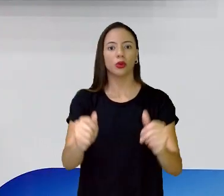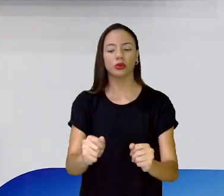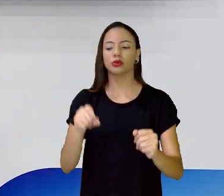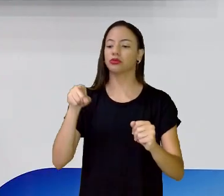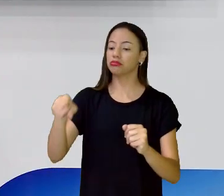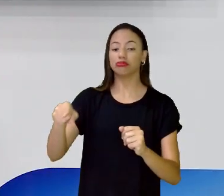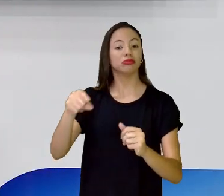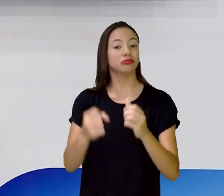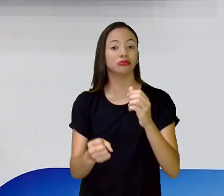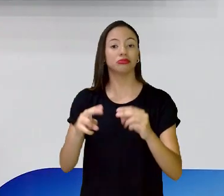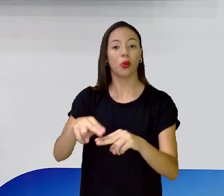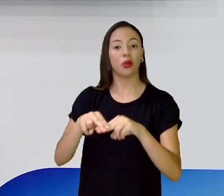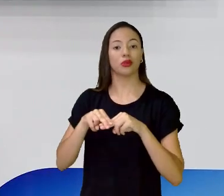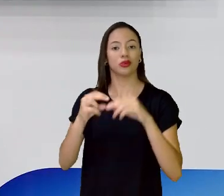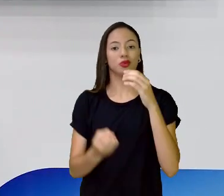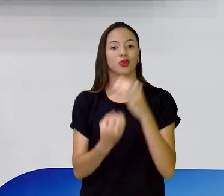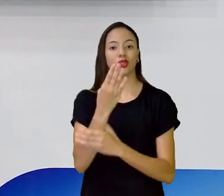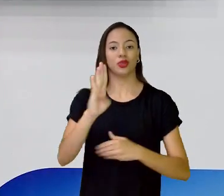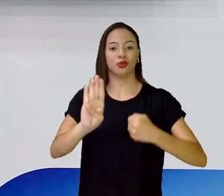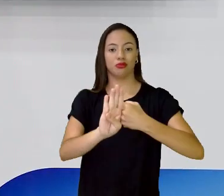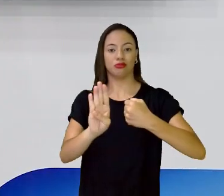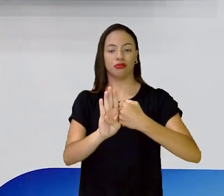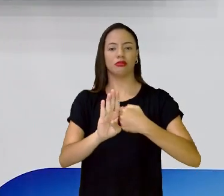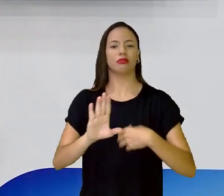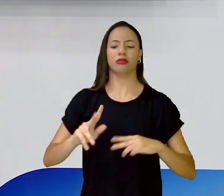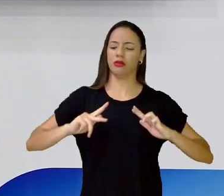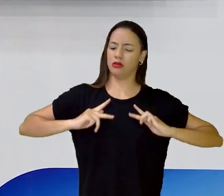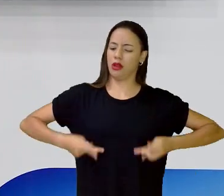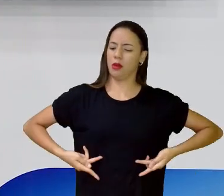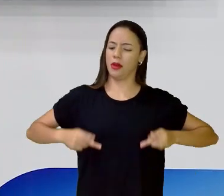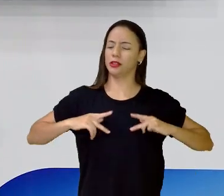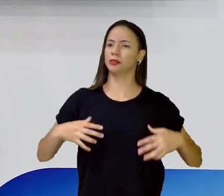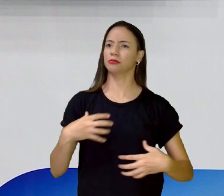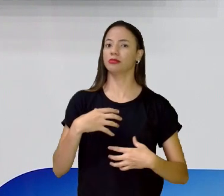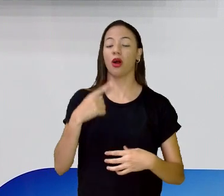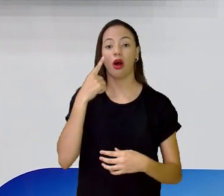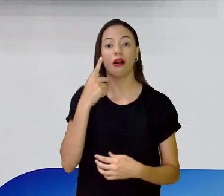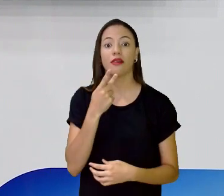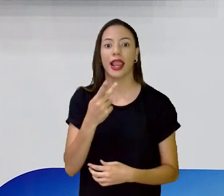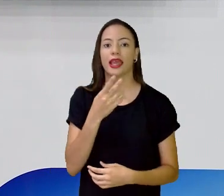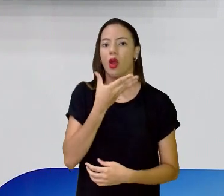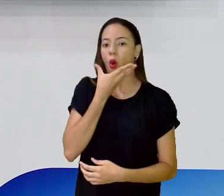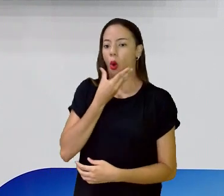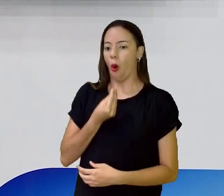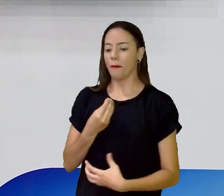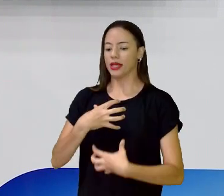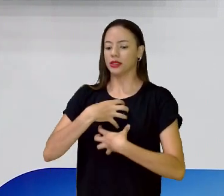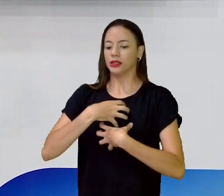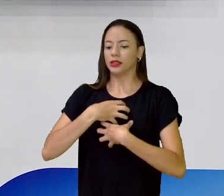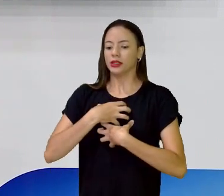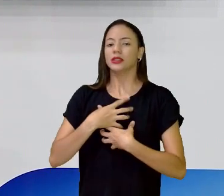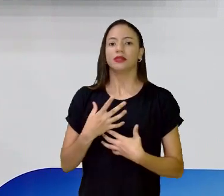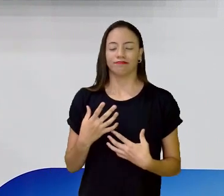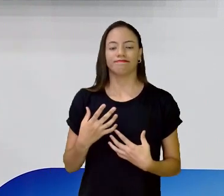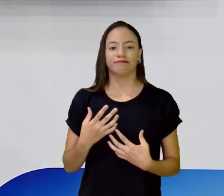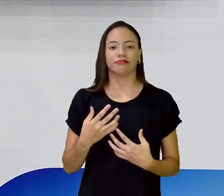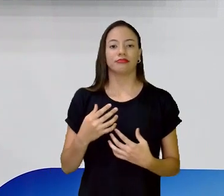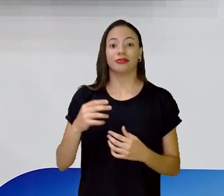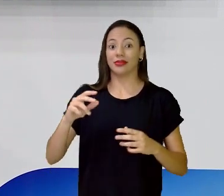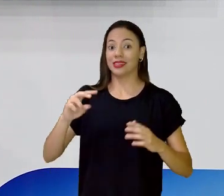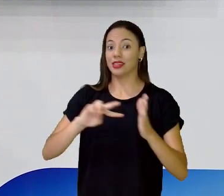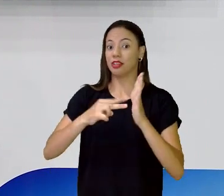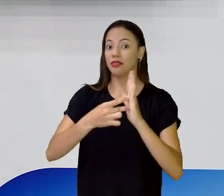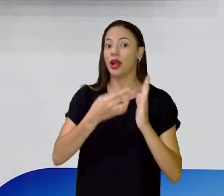o substantivo, tá? O homem sentiu essa necessidade. Quando eu falo homem, é o ser humano, tá, gente?